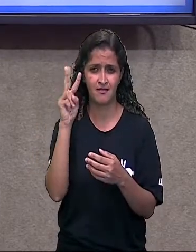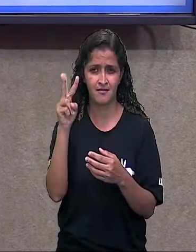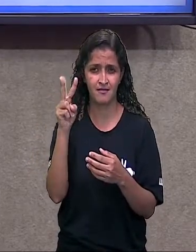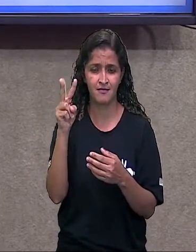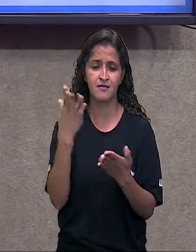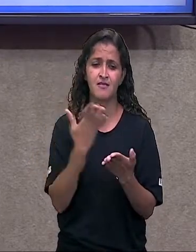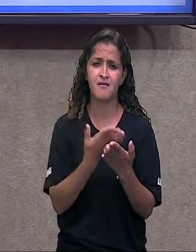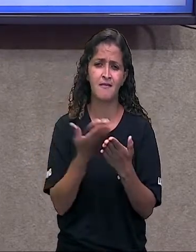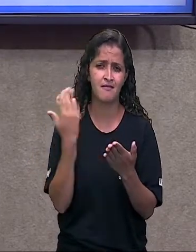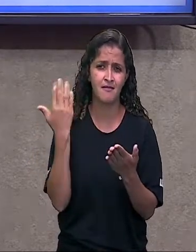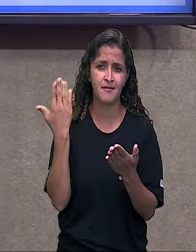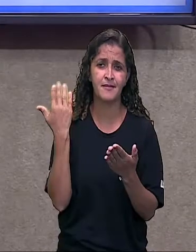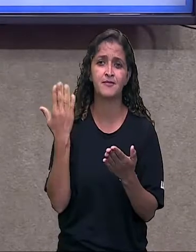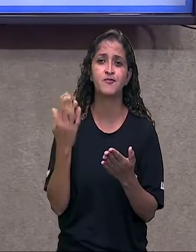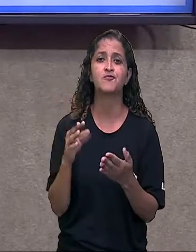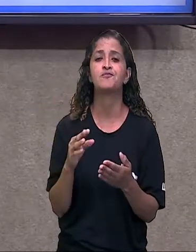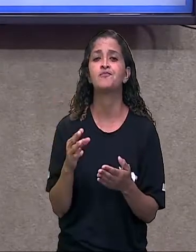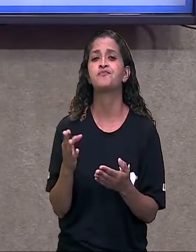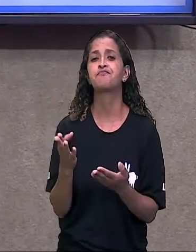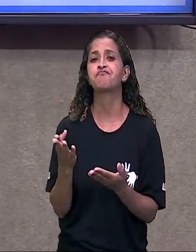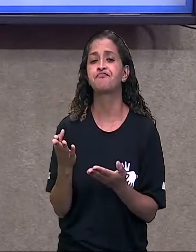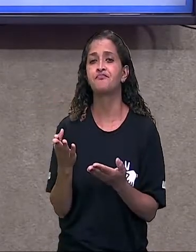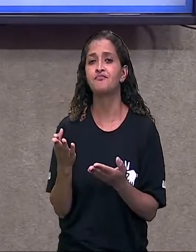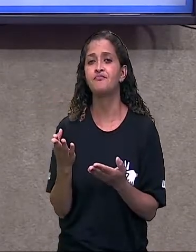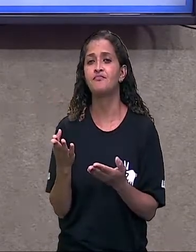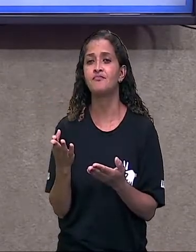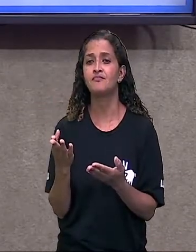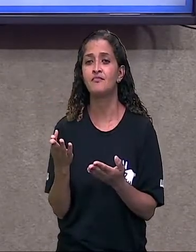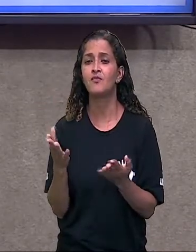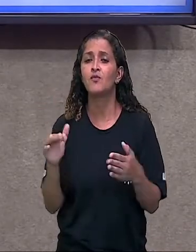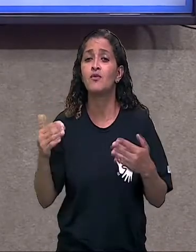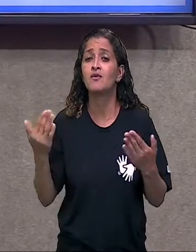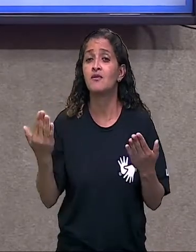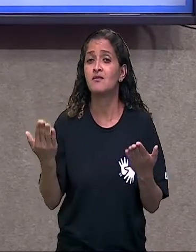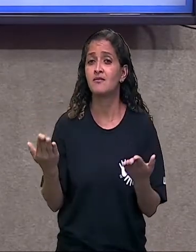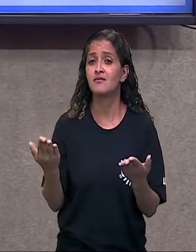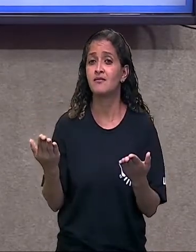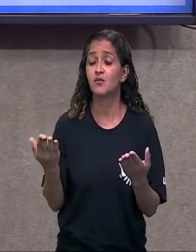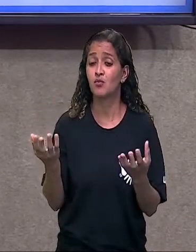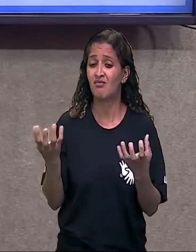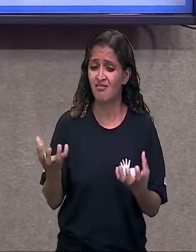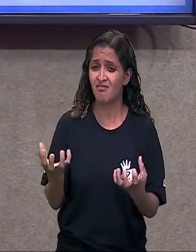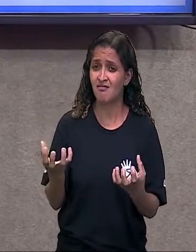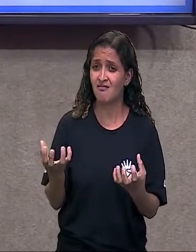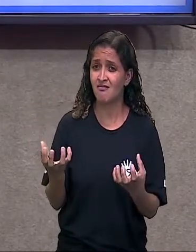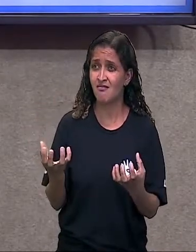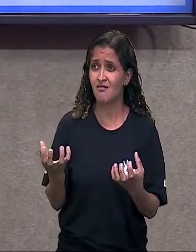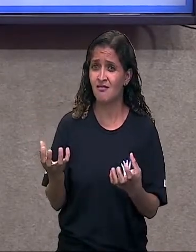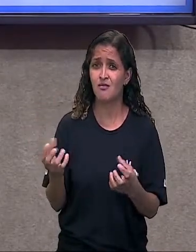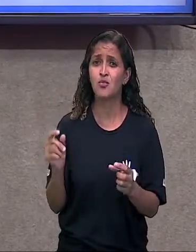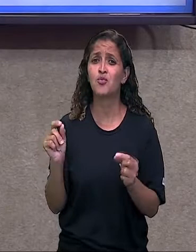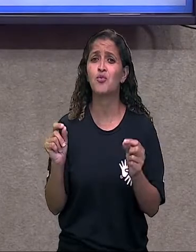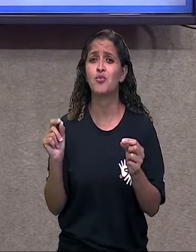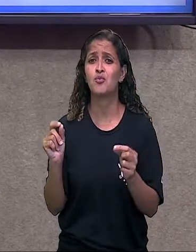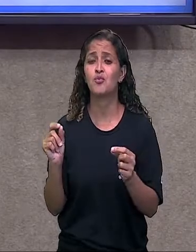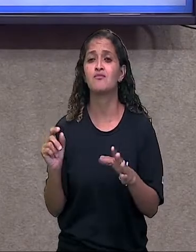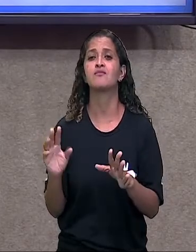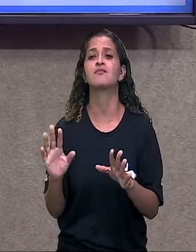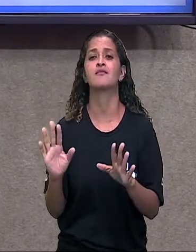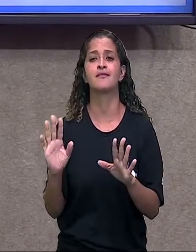aprendemos na aula anterior? Então, quando nós queremos representar 1,